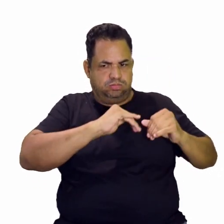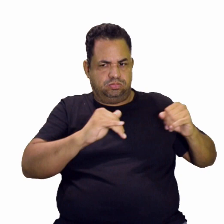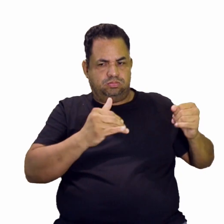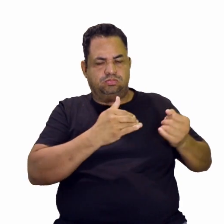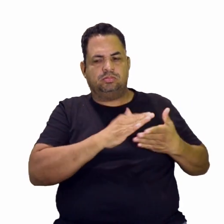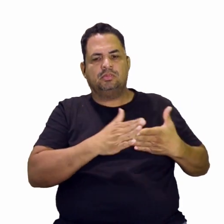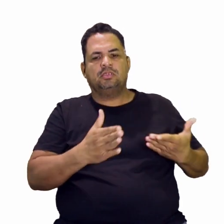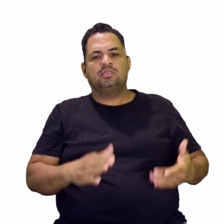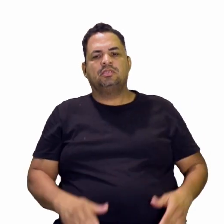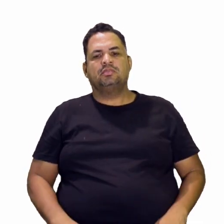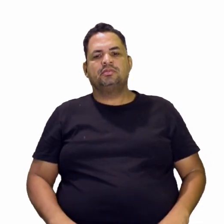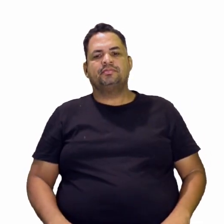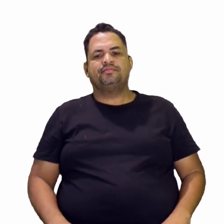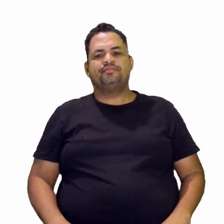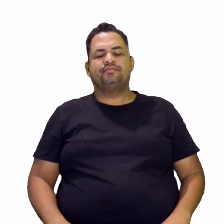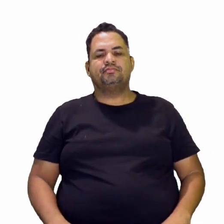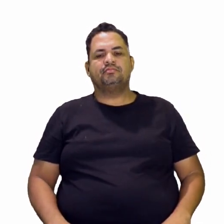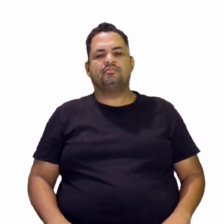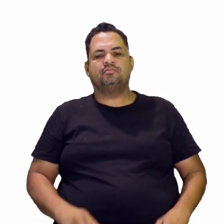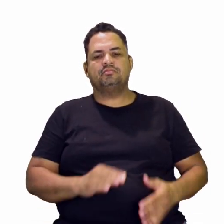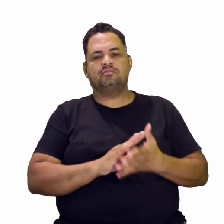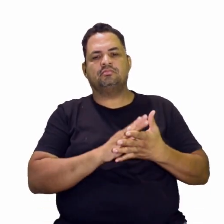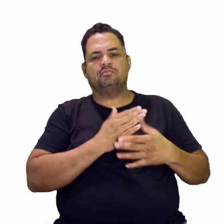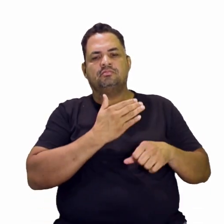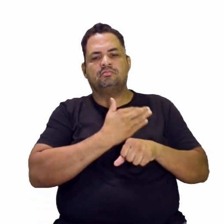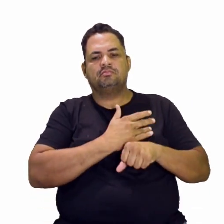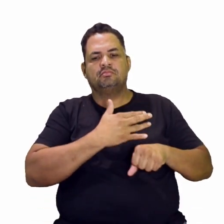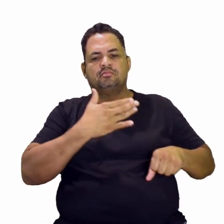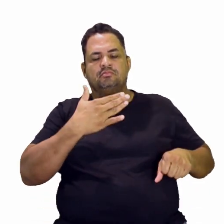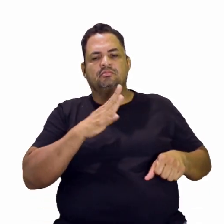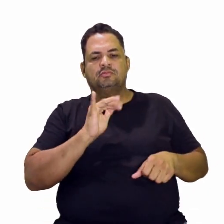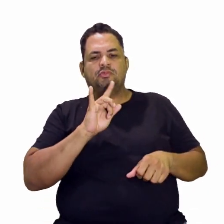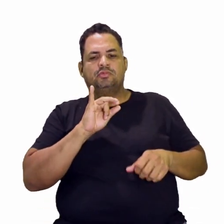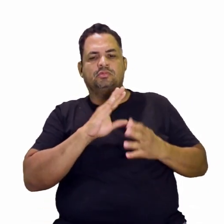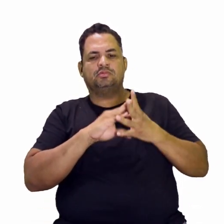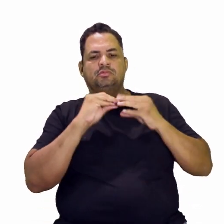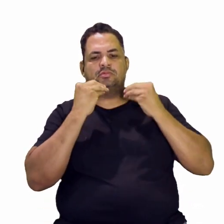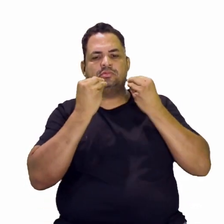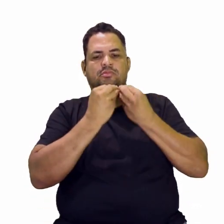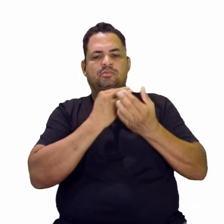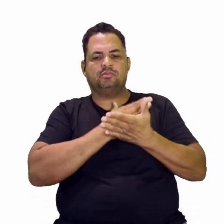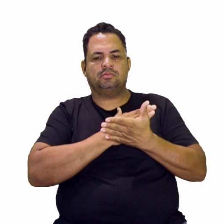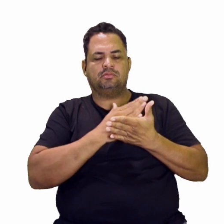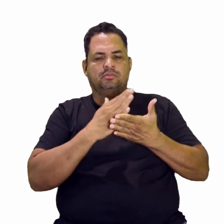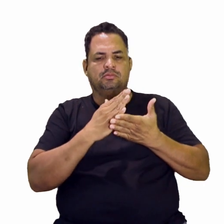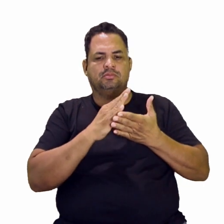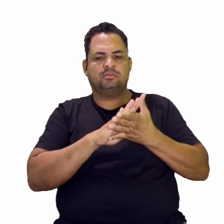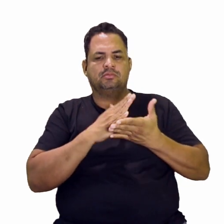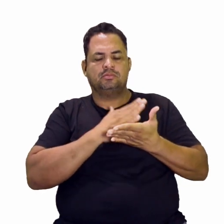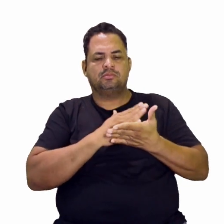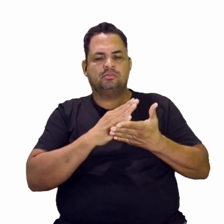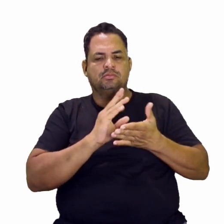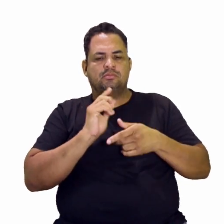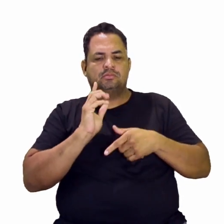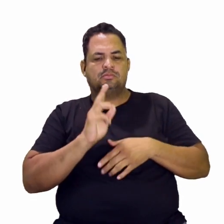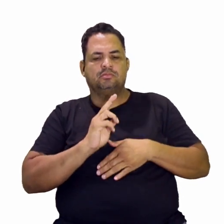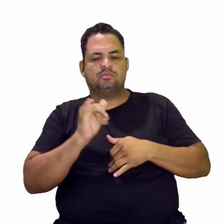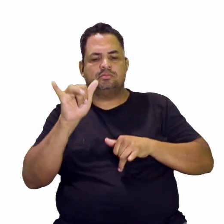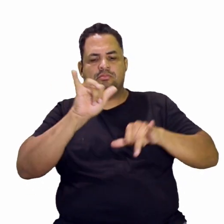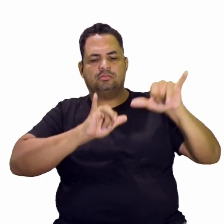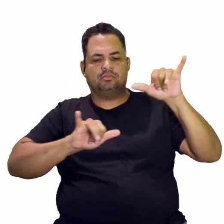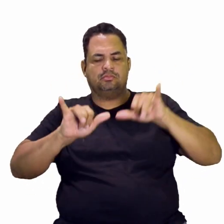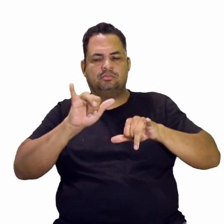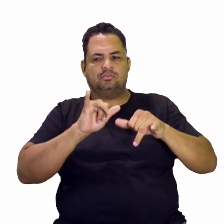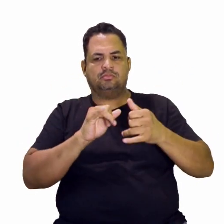chamadas de fendas, onde ácidos sulfúricos, sulfurosos, substâncias sulfurosas começaram a dar início ao processo